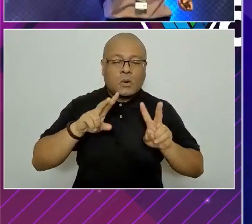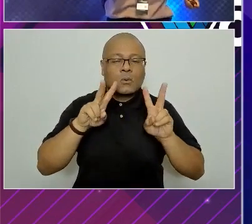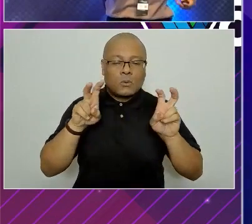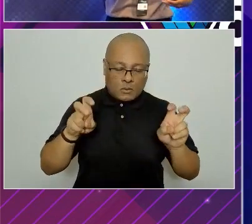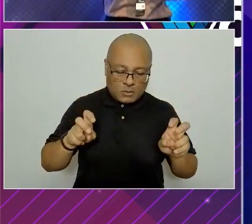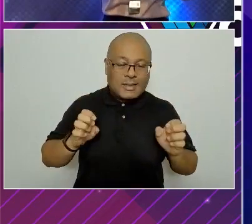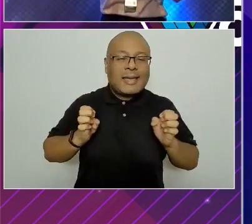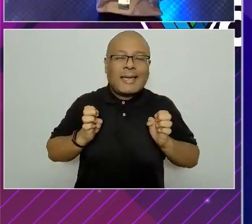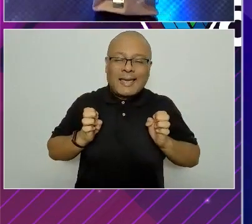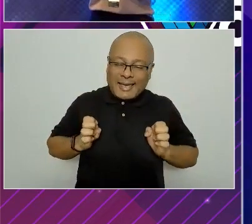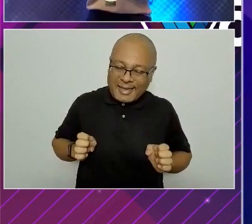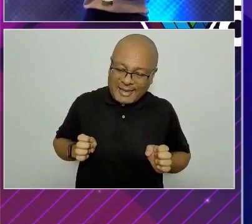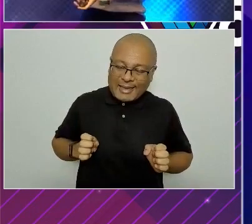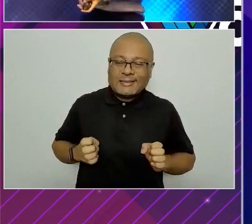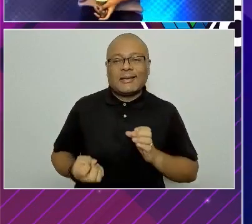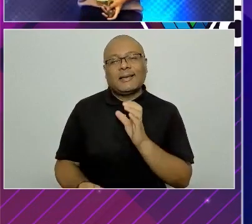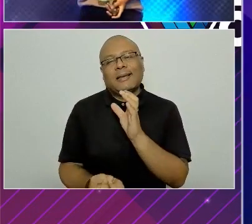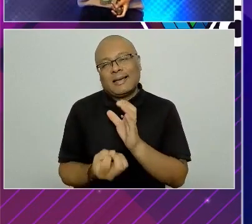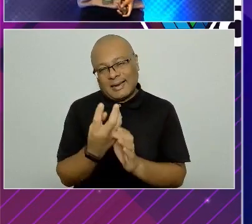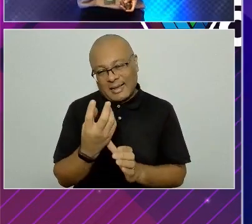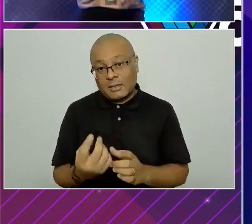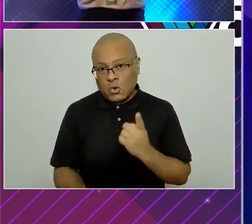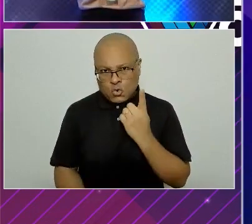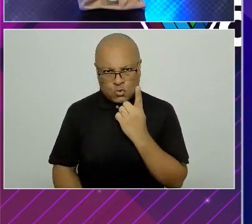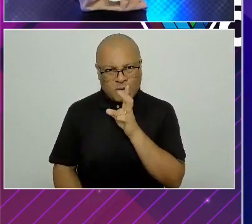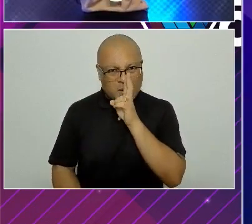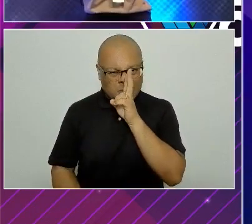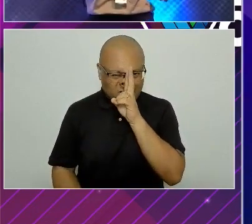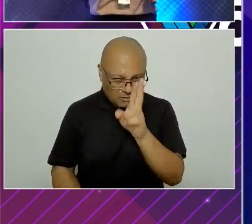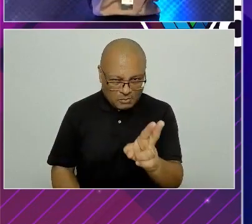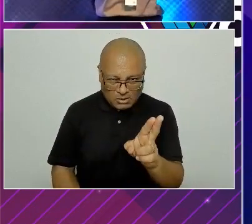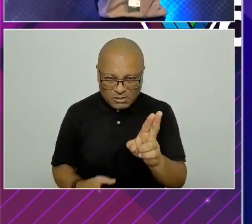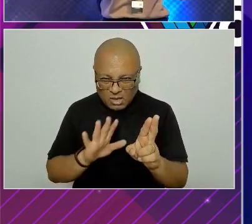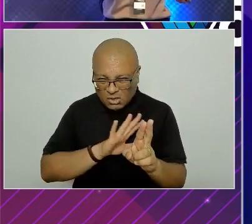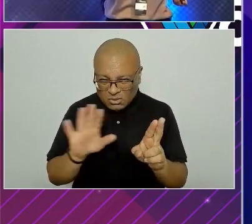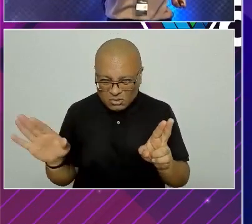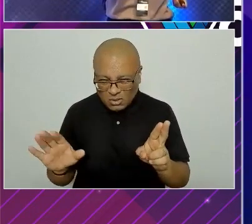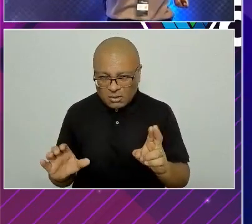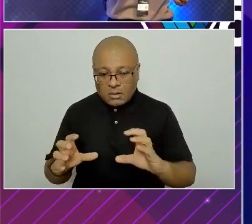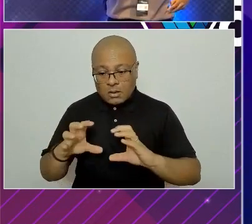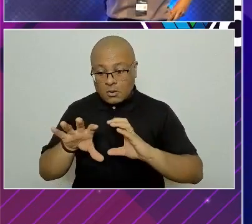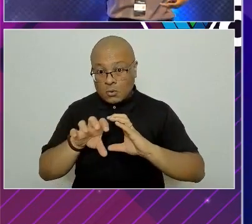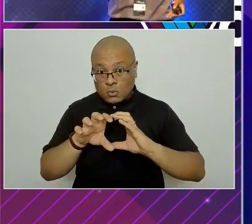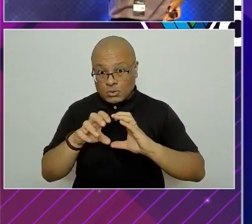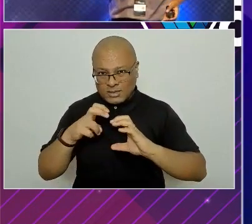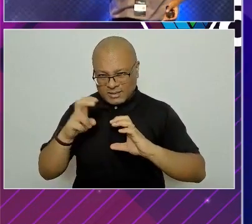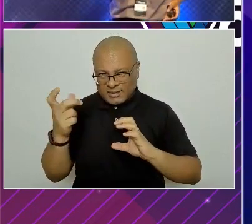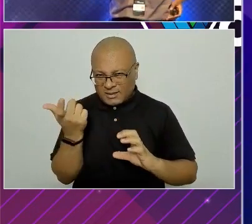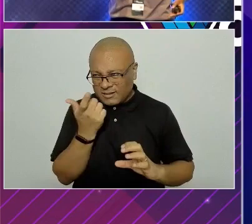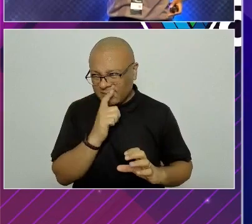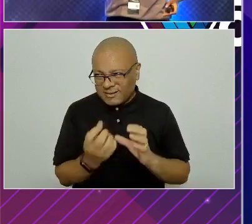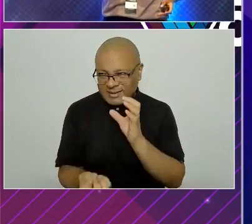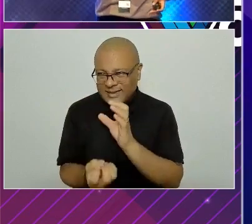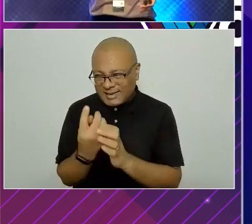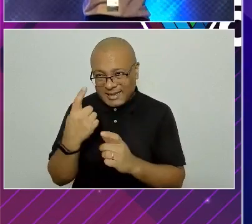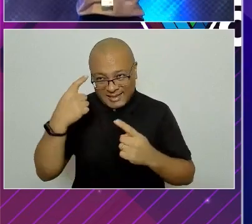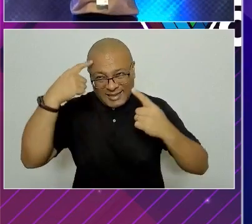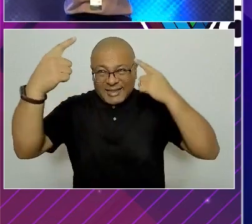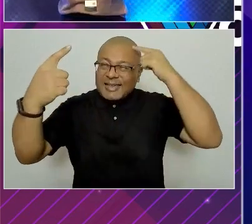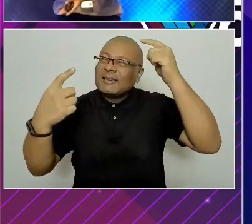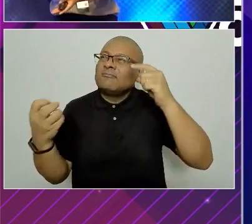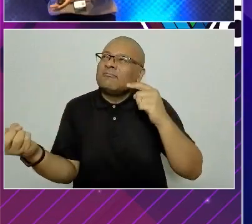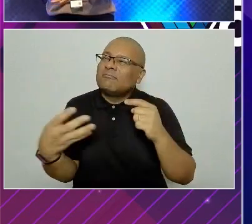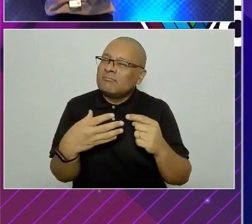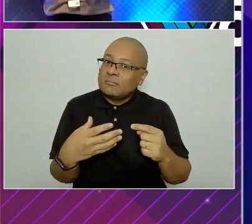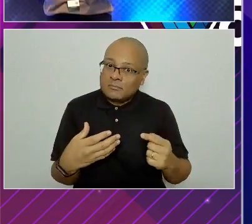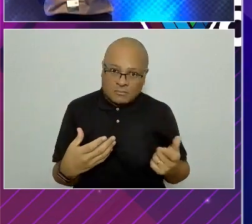sendo desenvolvidas. Será que tem uma única resposta para aquilo? Né? Será que o chat GPT já conseguiu criar criatividade? Que criatividade é